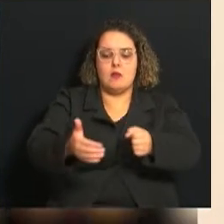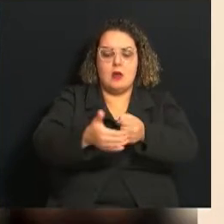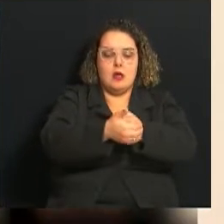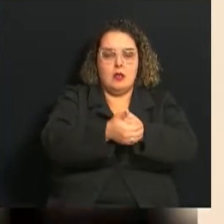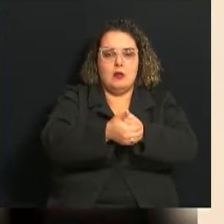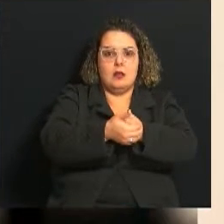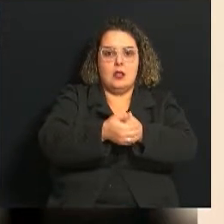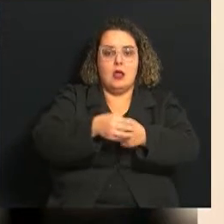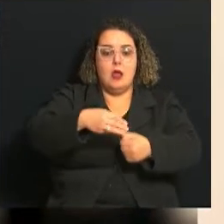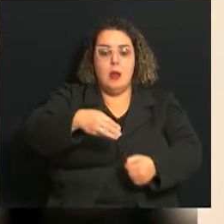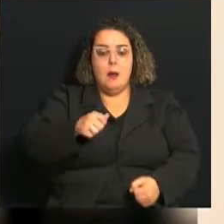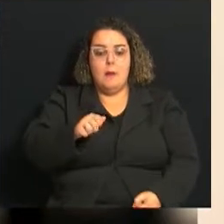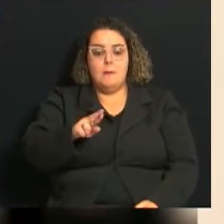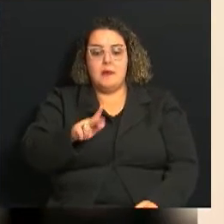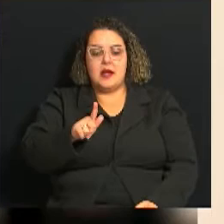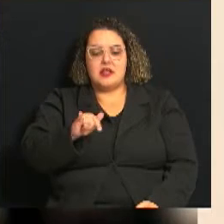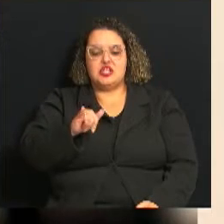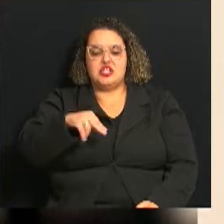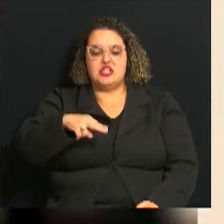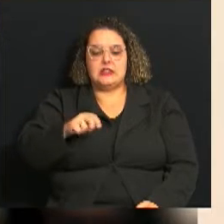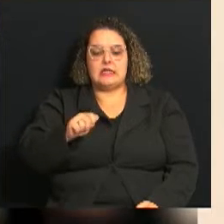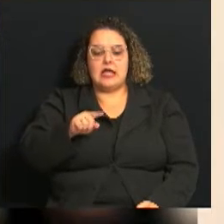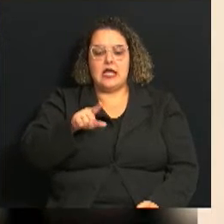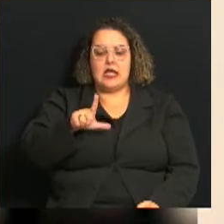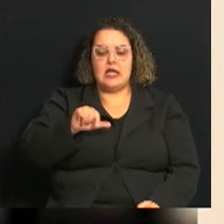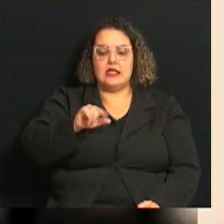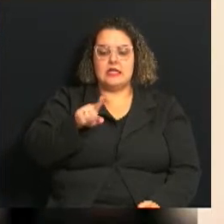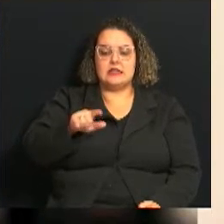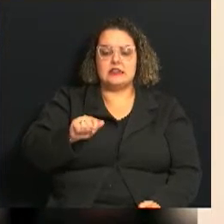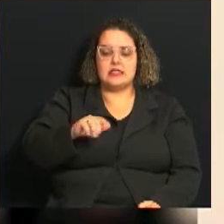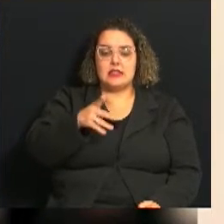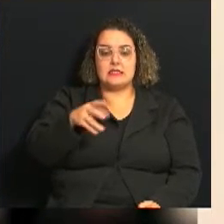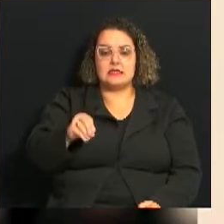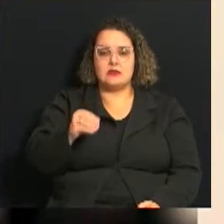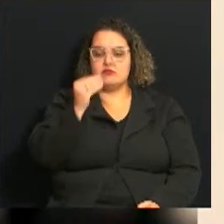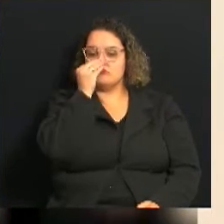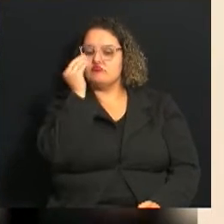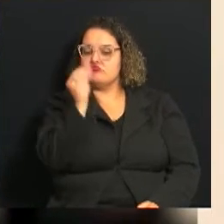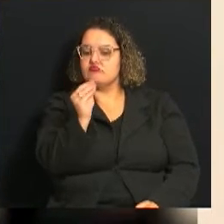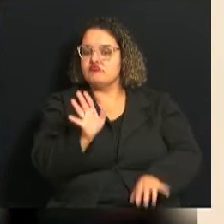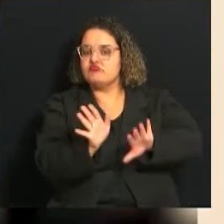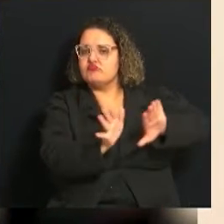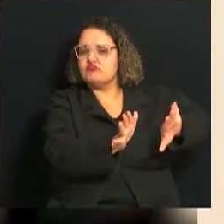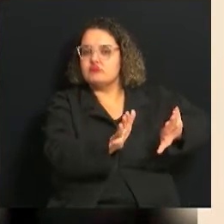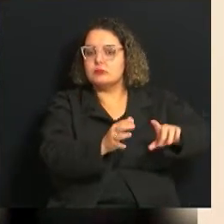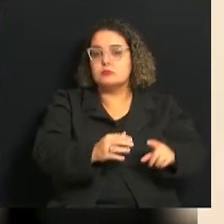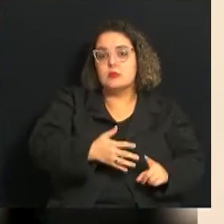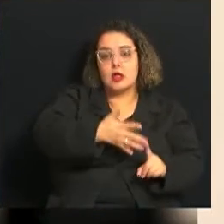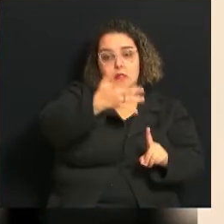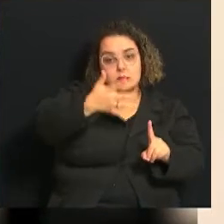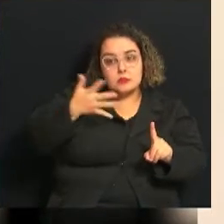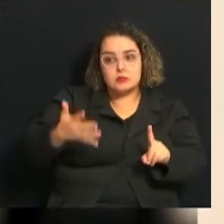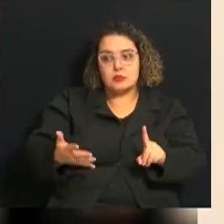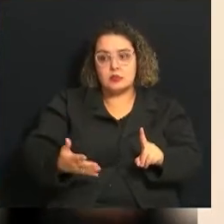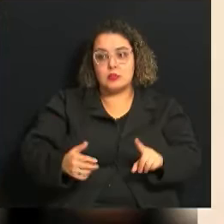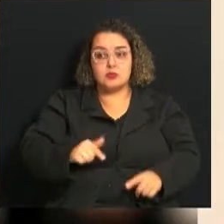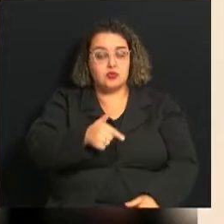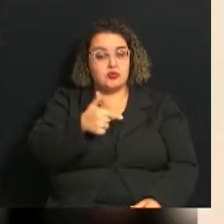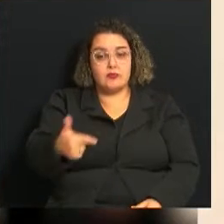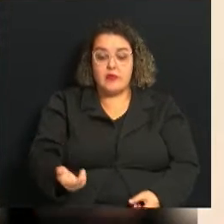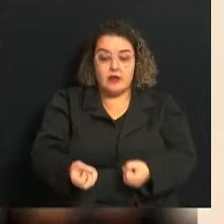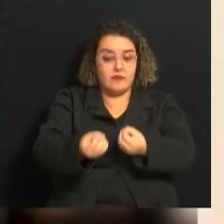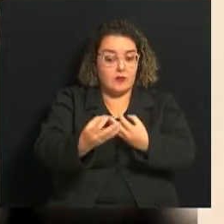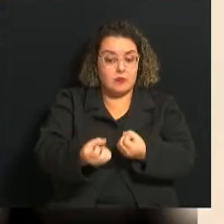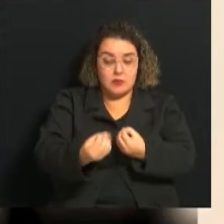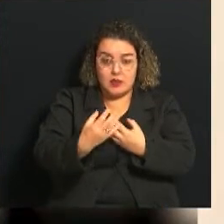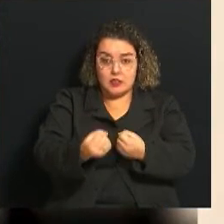marginalização da população LGBTQIA+. Enquanto a gente não tiver dados que demonstrem, né, onde a população LGBT